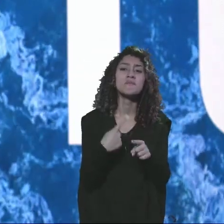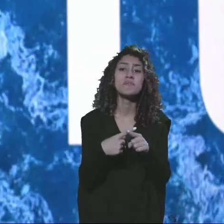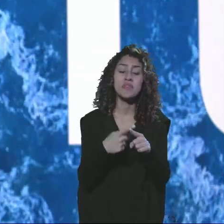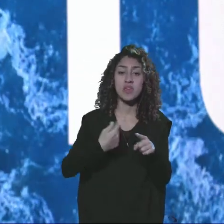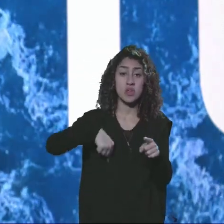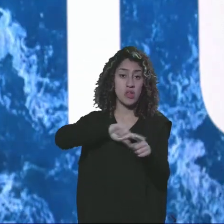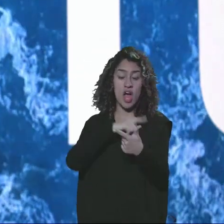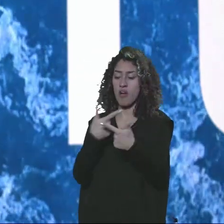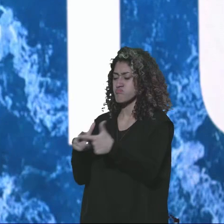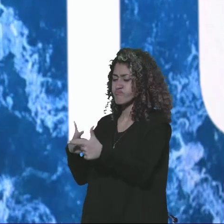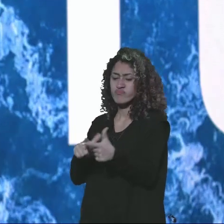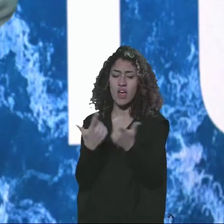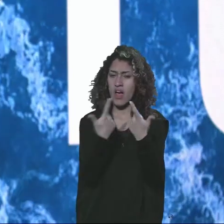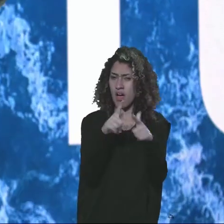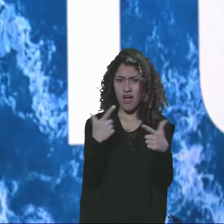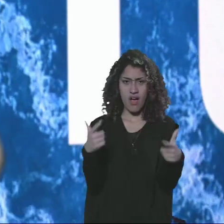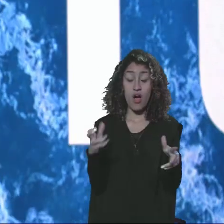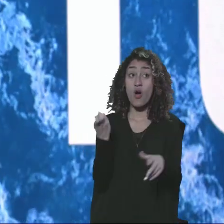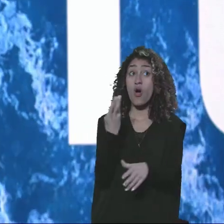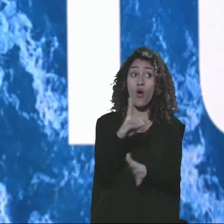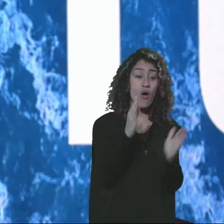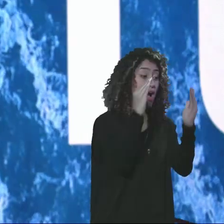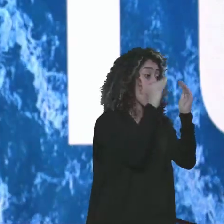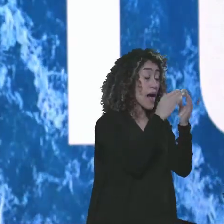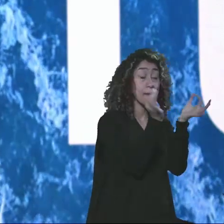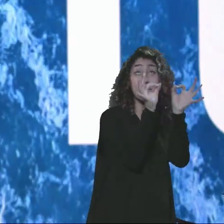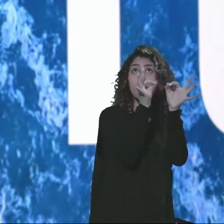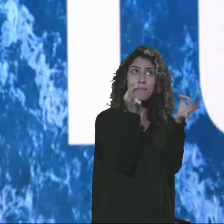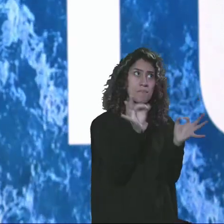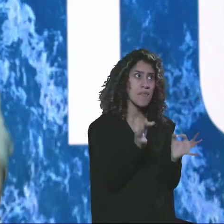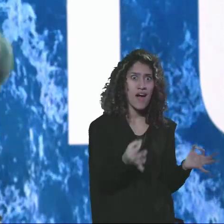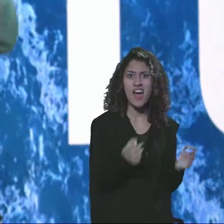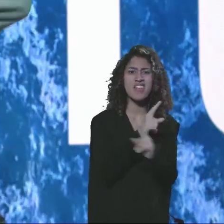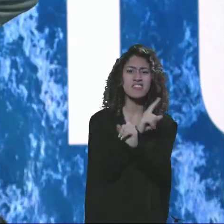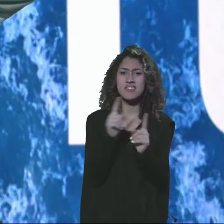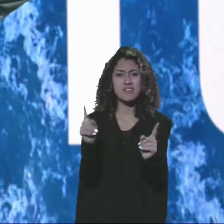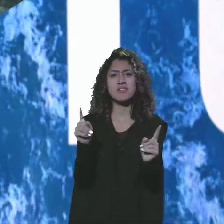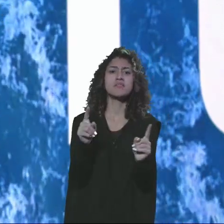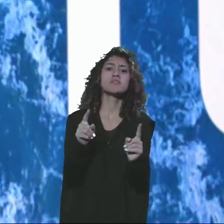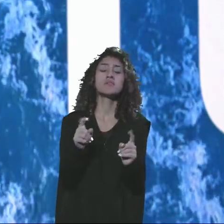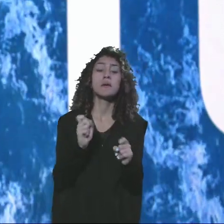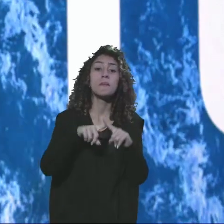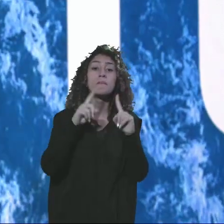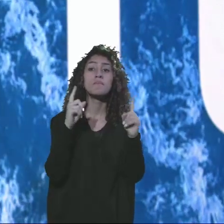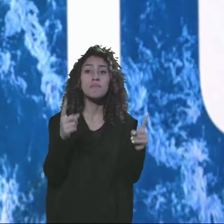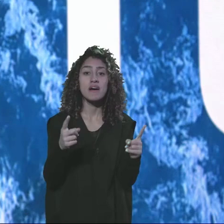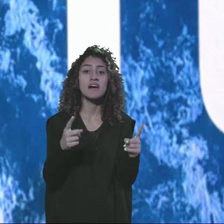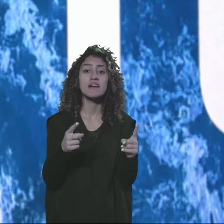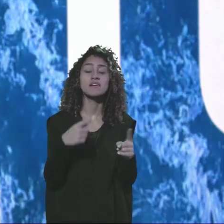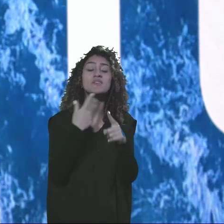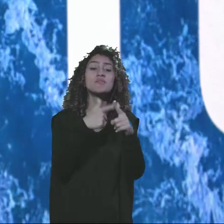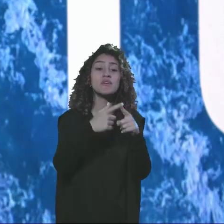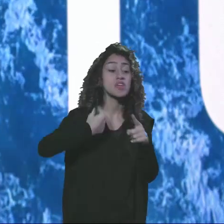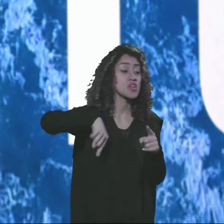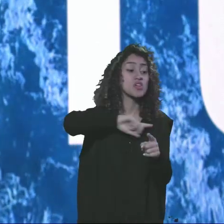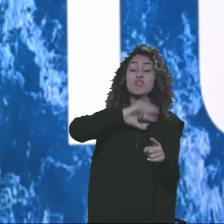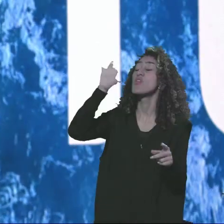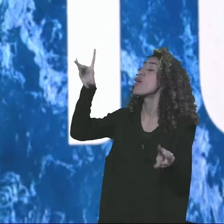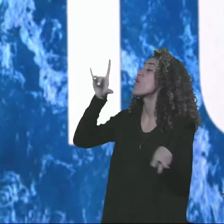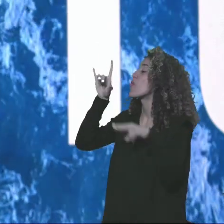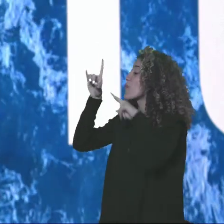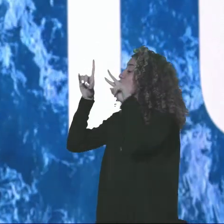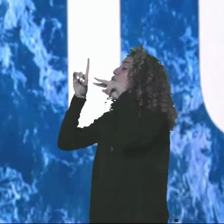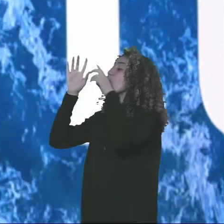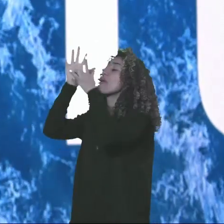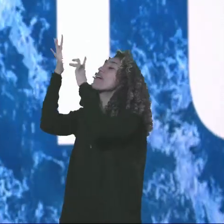temos problemas, porque a minha casa é perfeita. Não, eu estou radiante porque eu olho para Jesus. E quando eu olho para